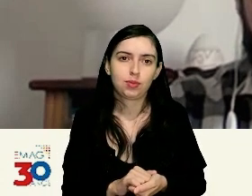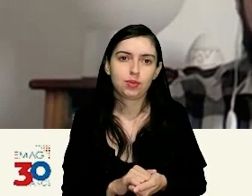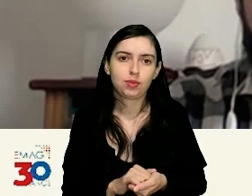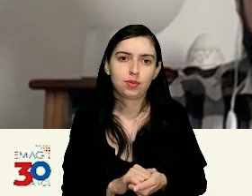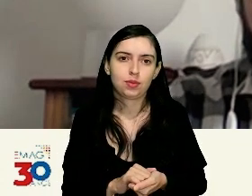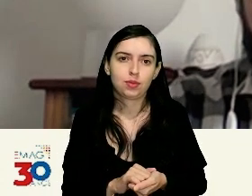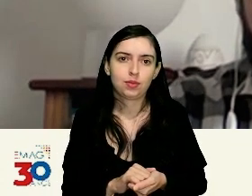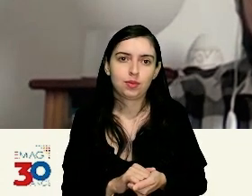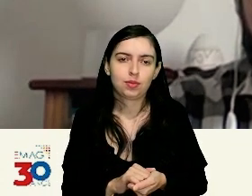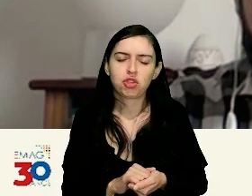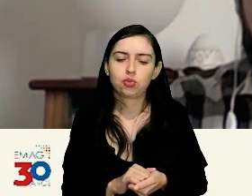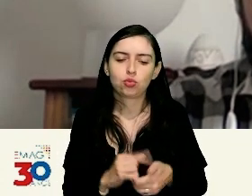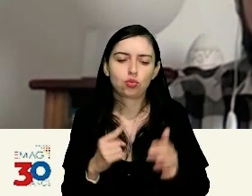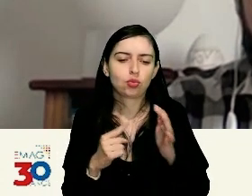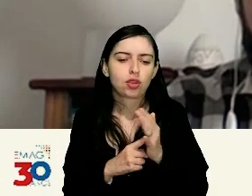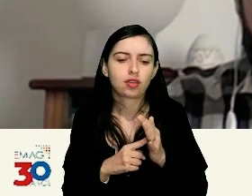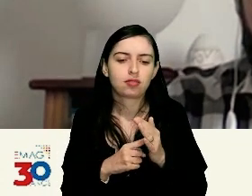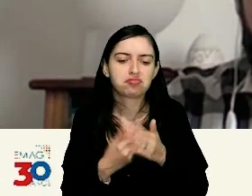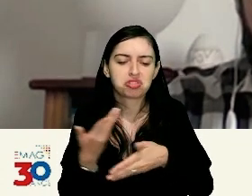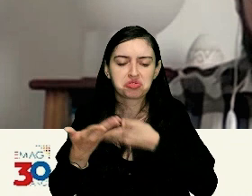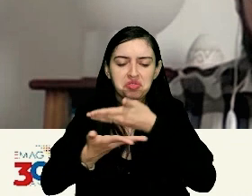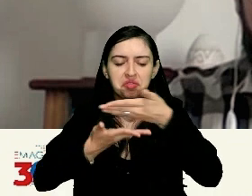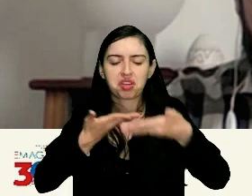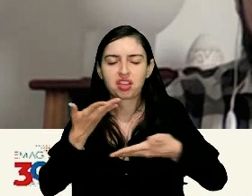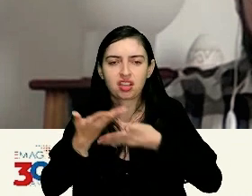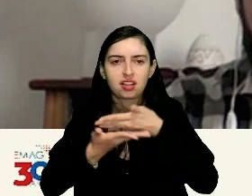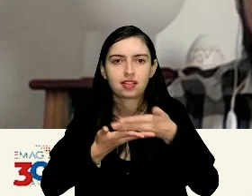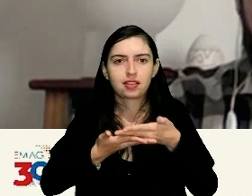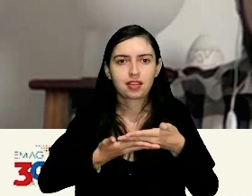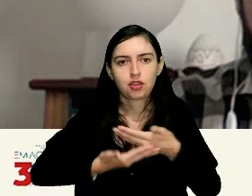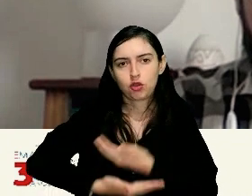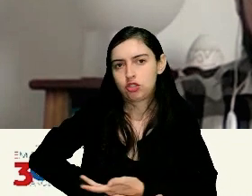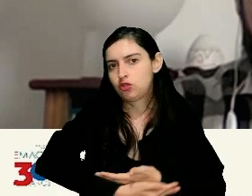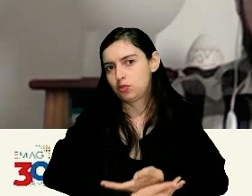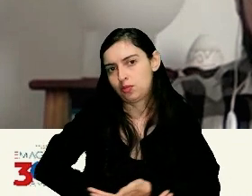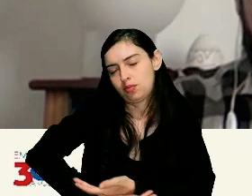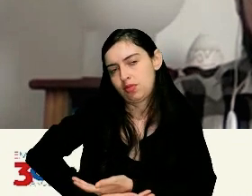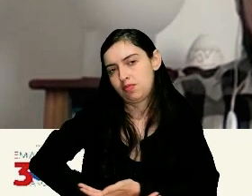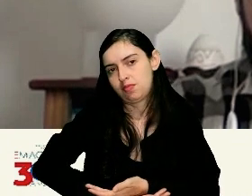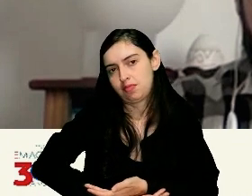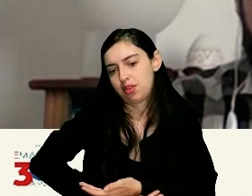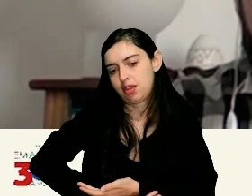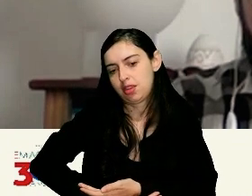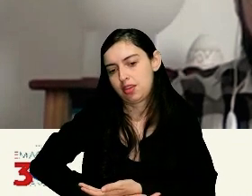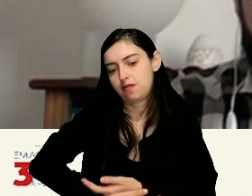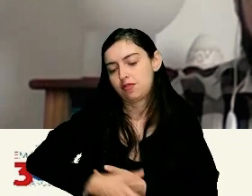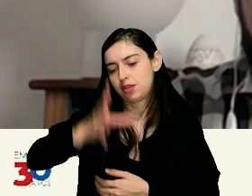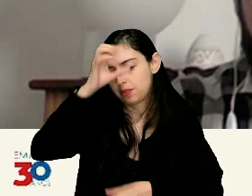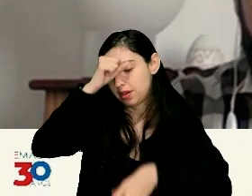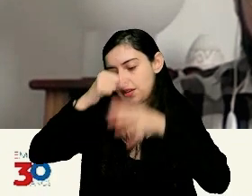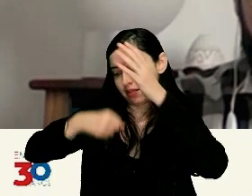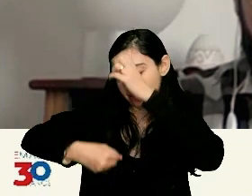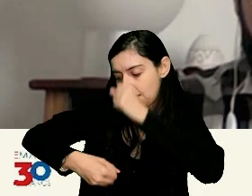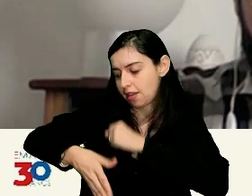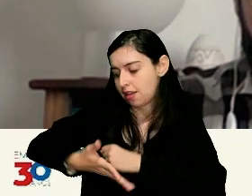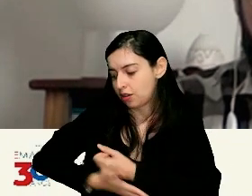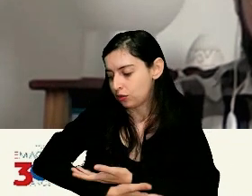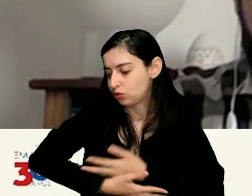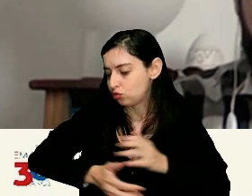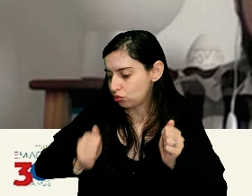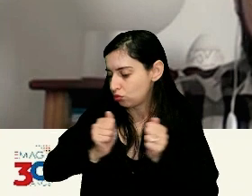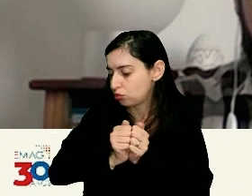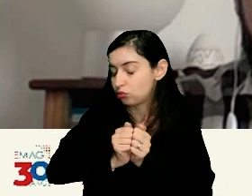tocamos assim a coisa com ele bebê, e fomos aprendendo juntos, aquela